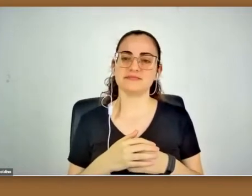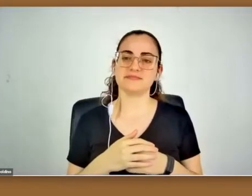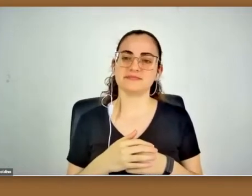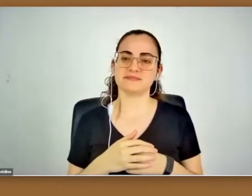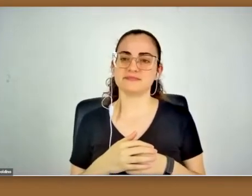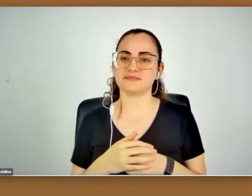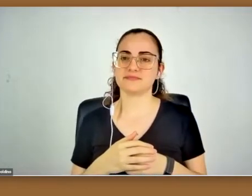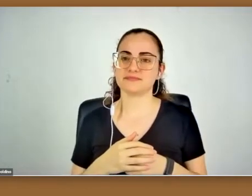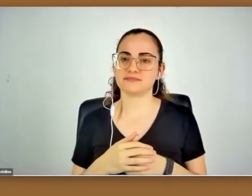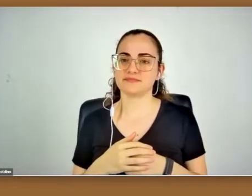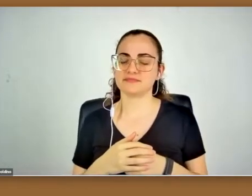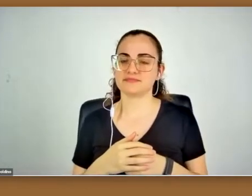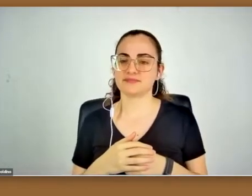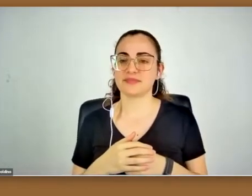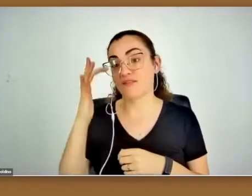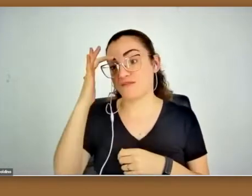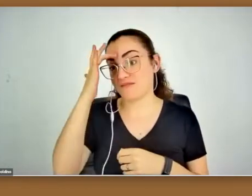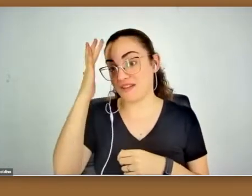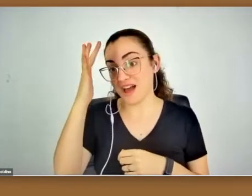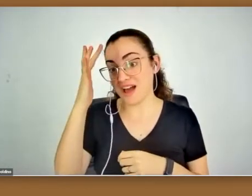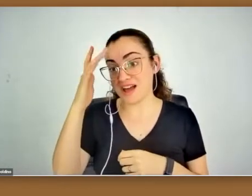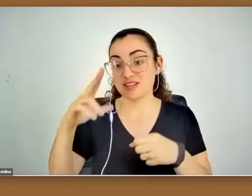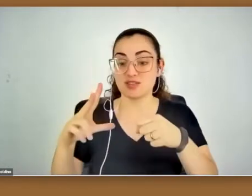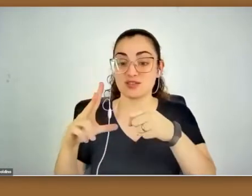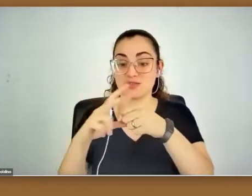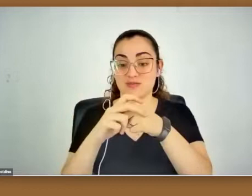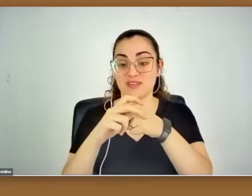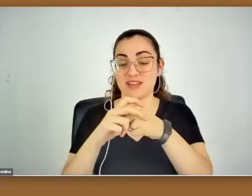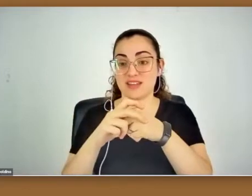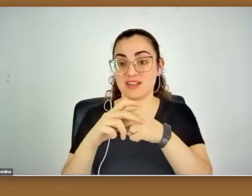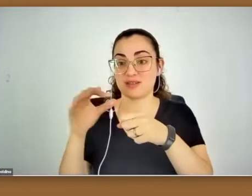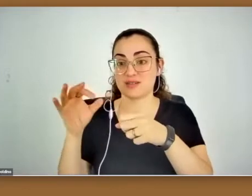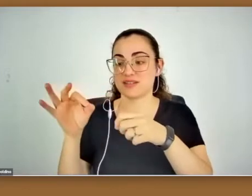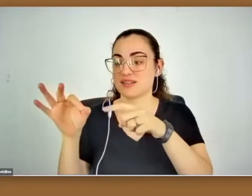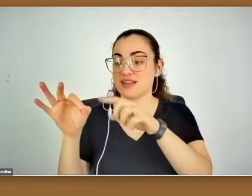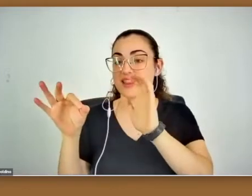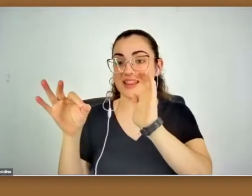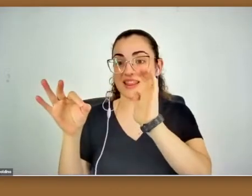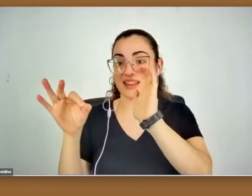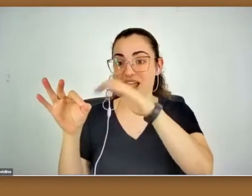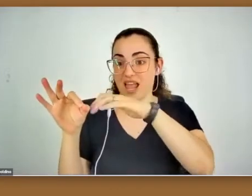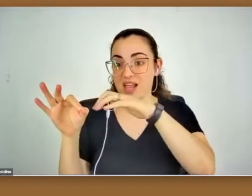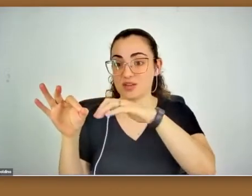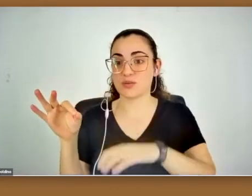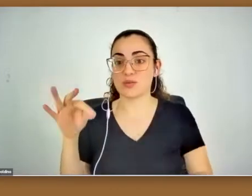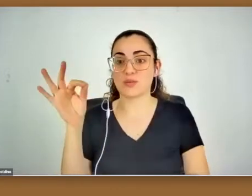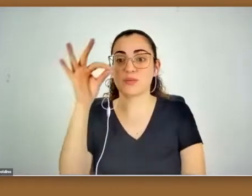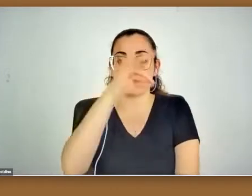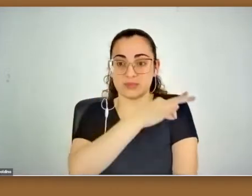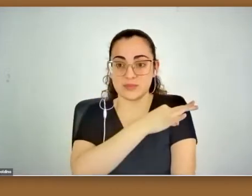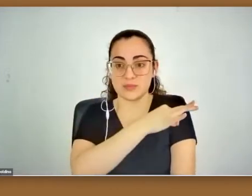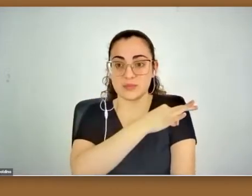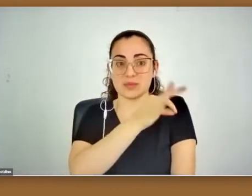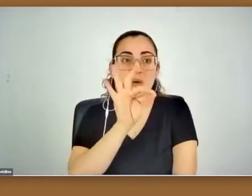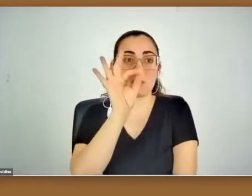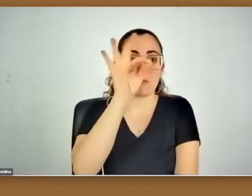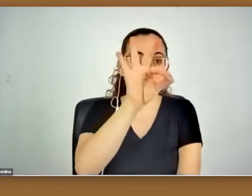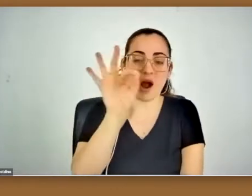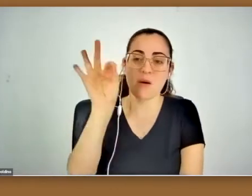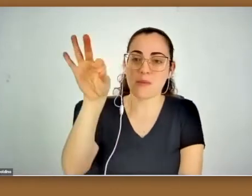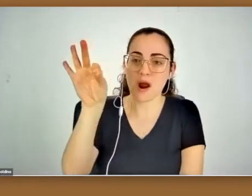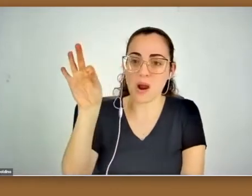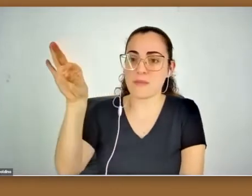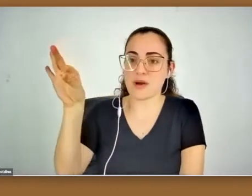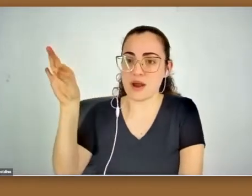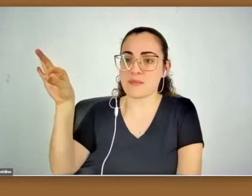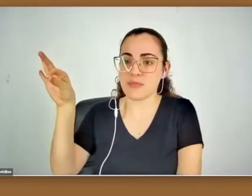por um mosquito. Porque vocês vão ver aqui do longo da nossa apresentação que são, né, esses animais, eles